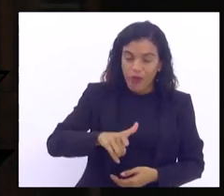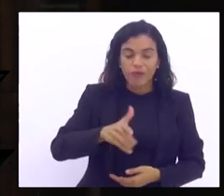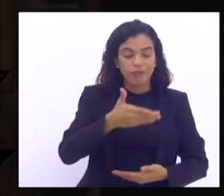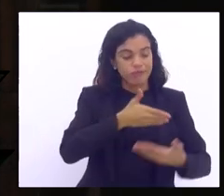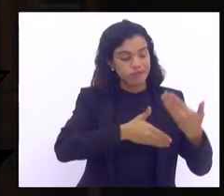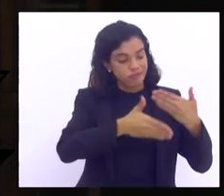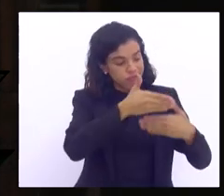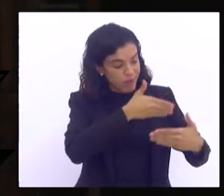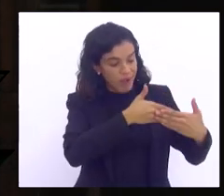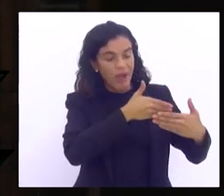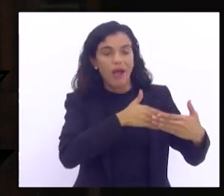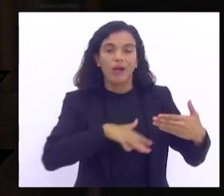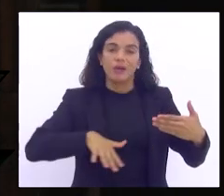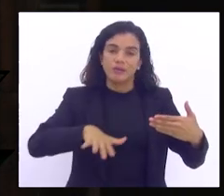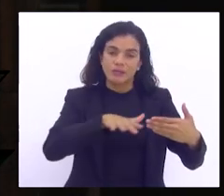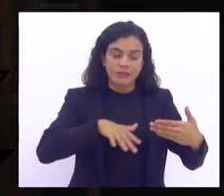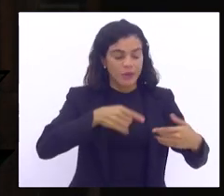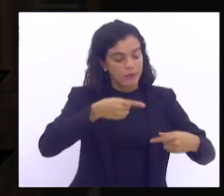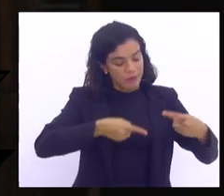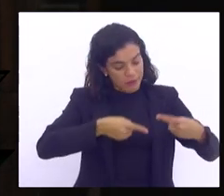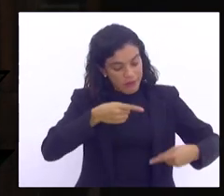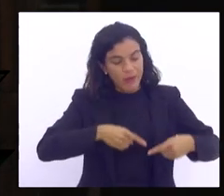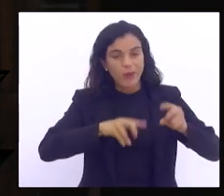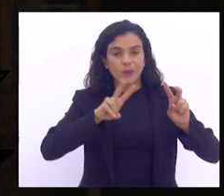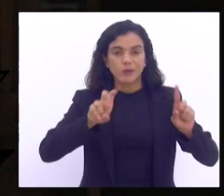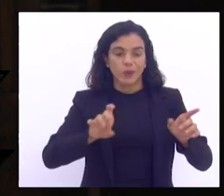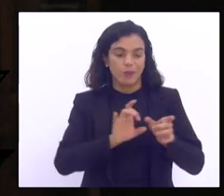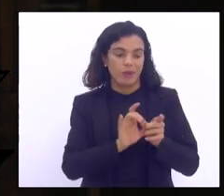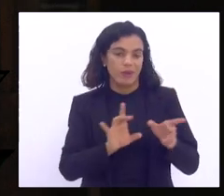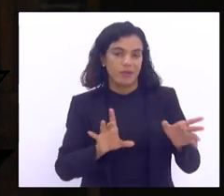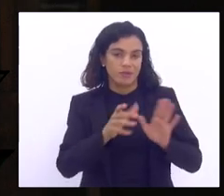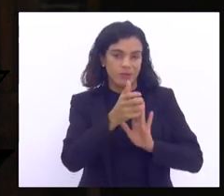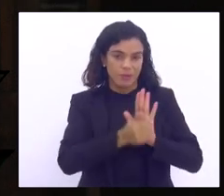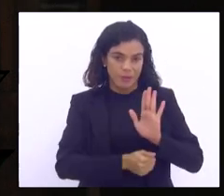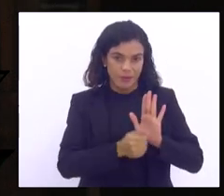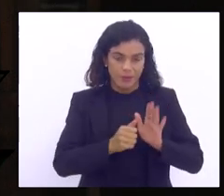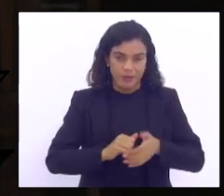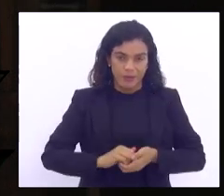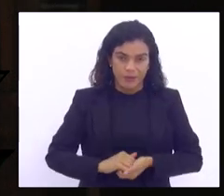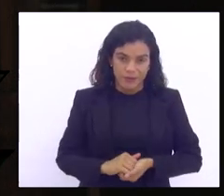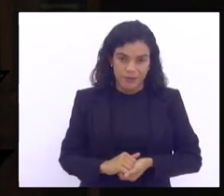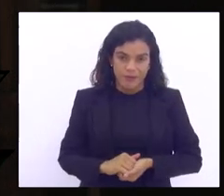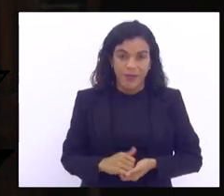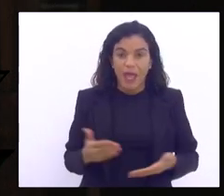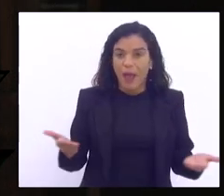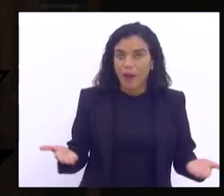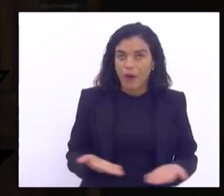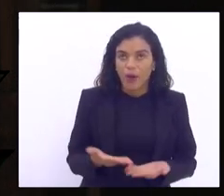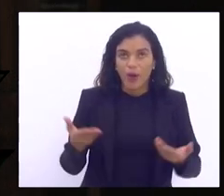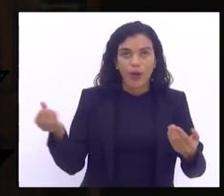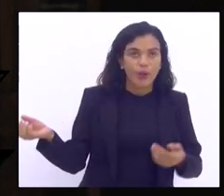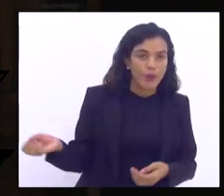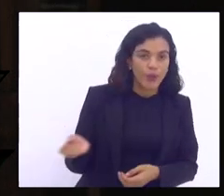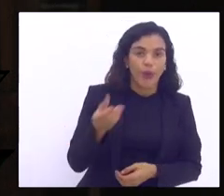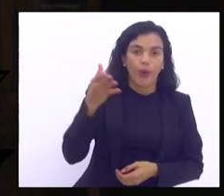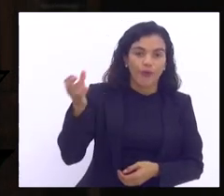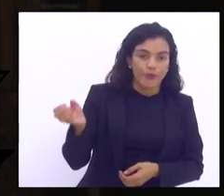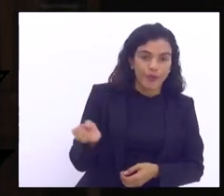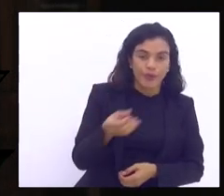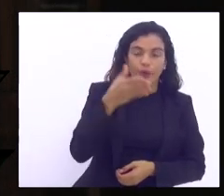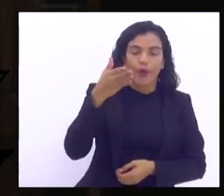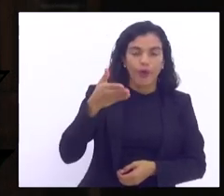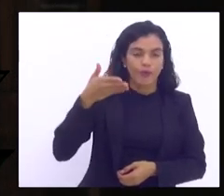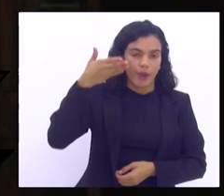ao cenário a discussão sobre a legalização do aborto. E agora com novos argumentos, repetindo